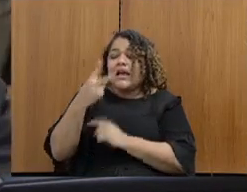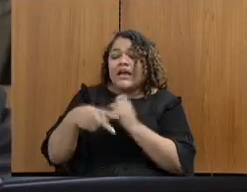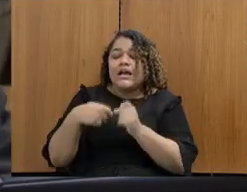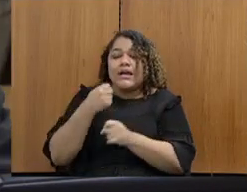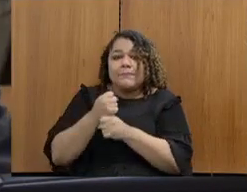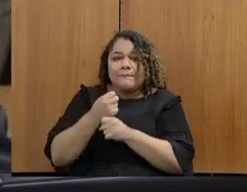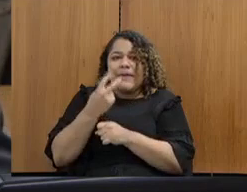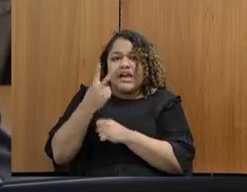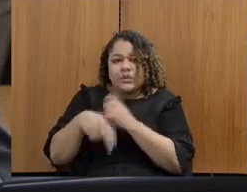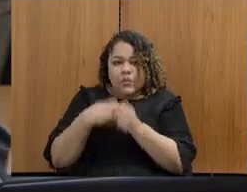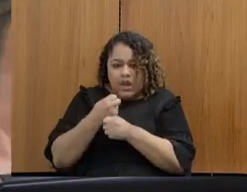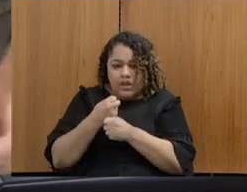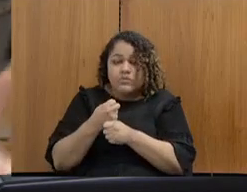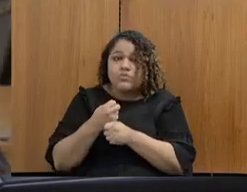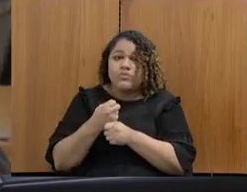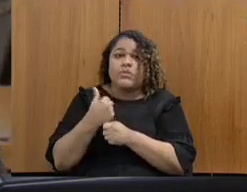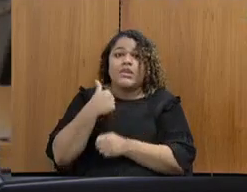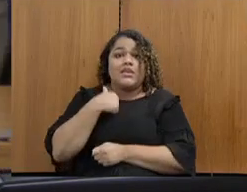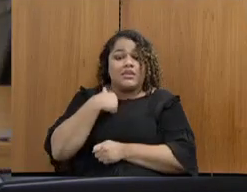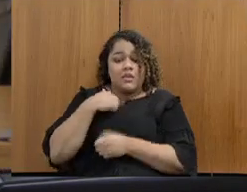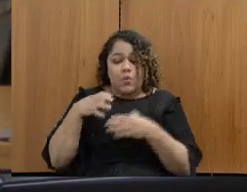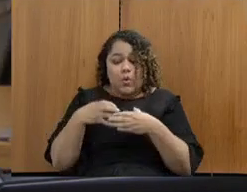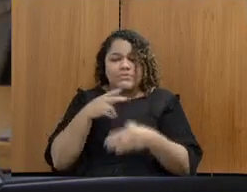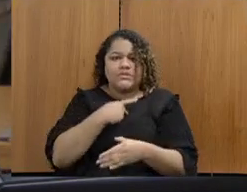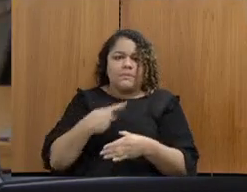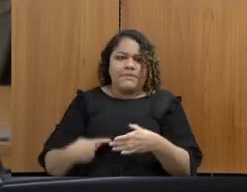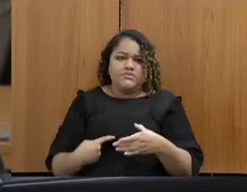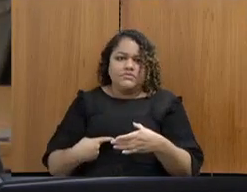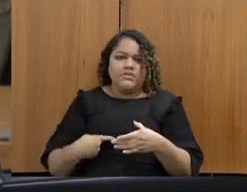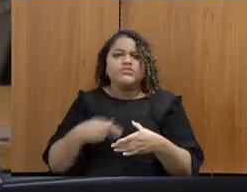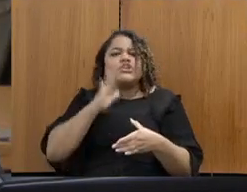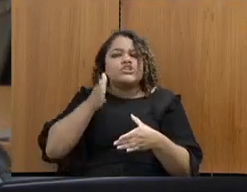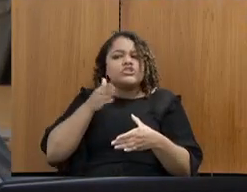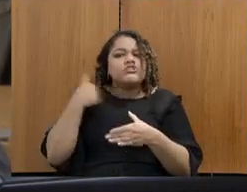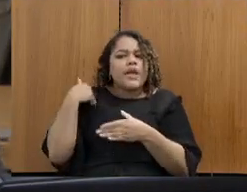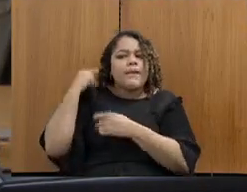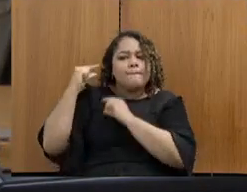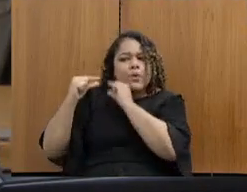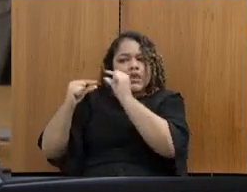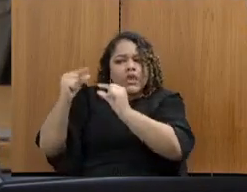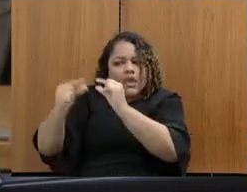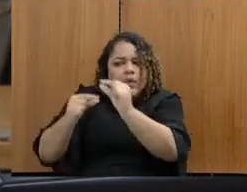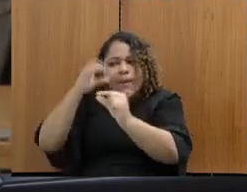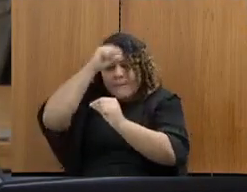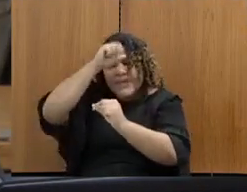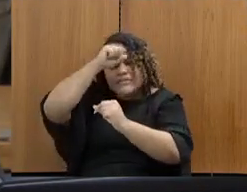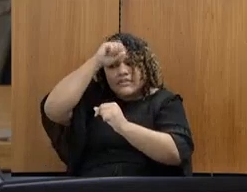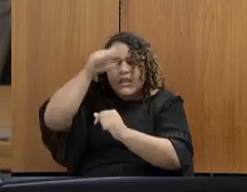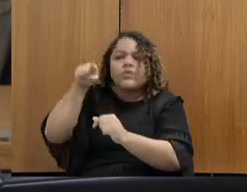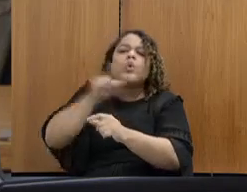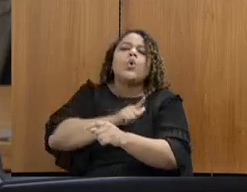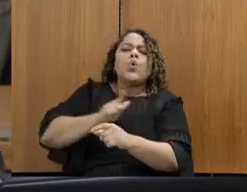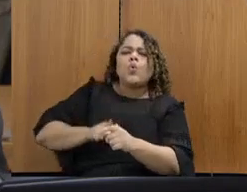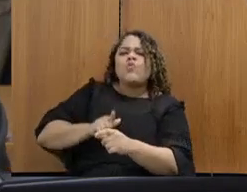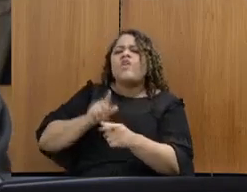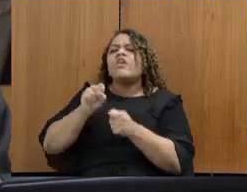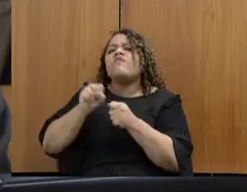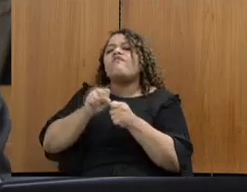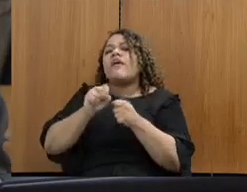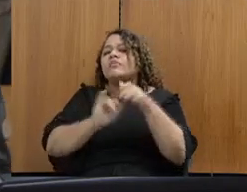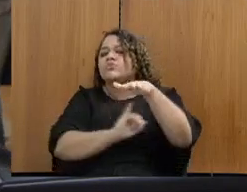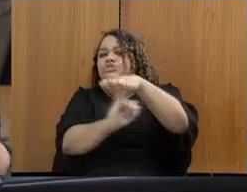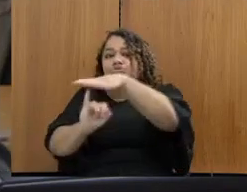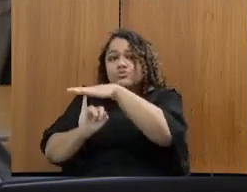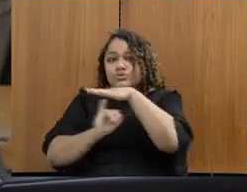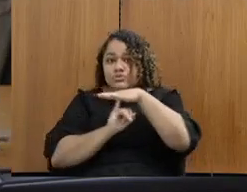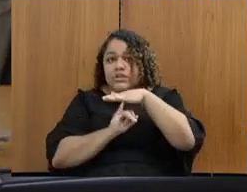aprendendo o que o governo vem fazendo com as instituições deixando por último eu quero dizer da senhora que